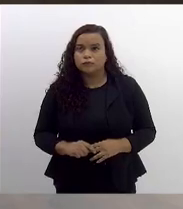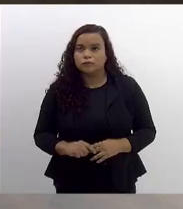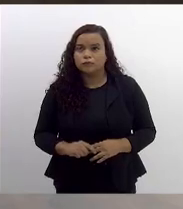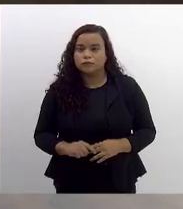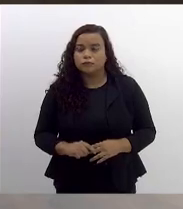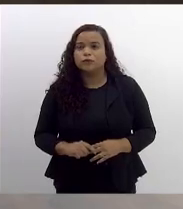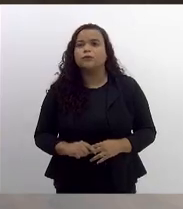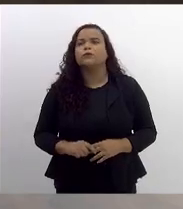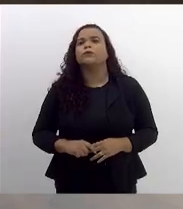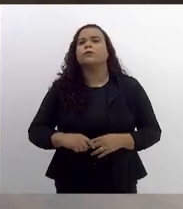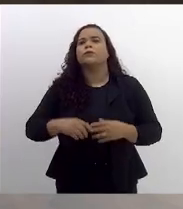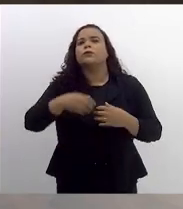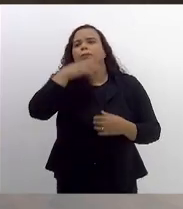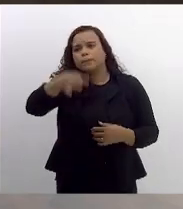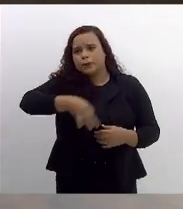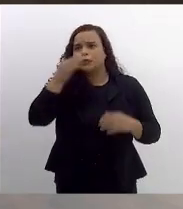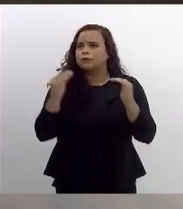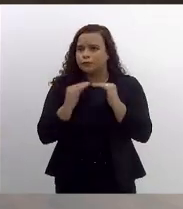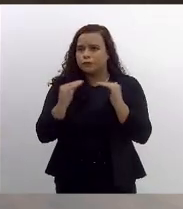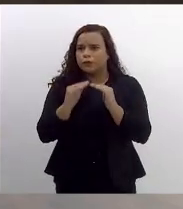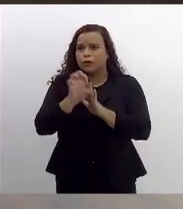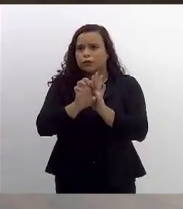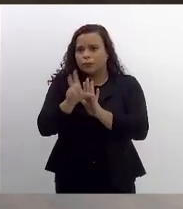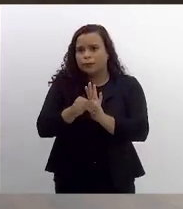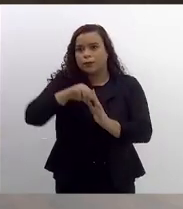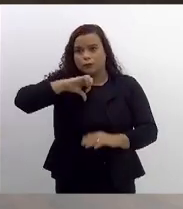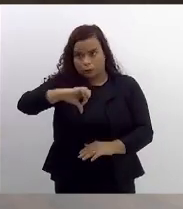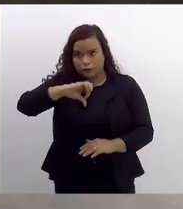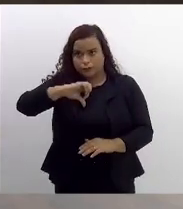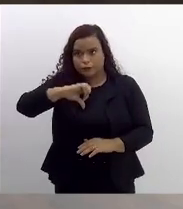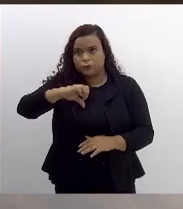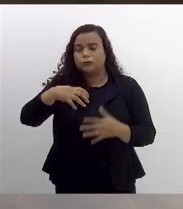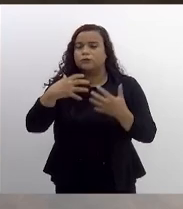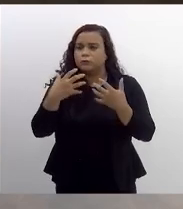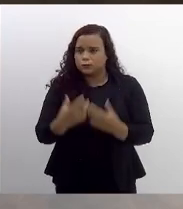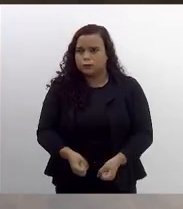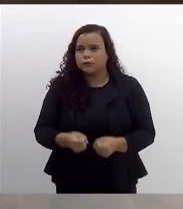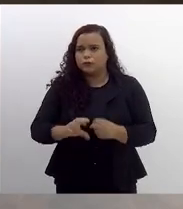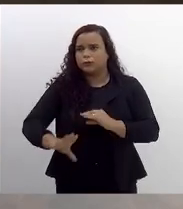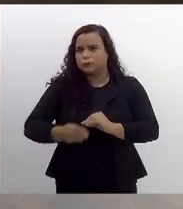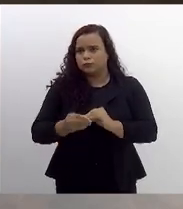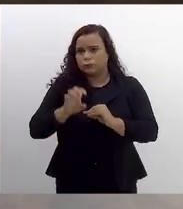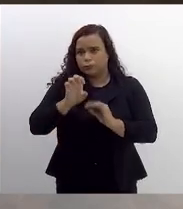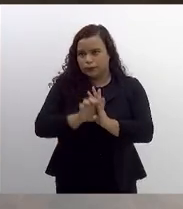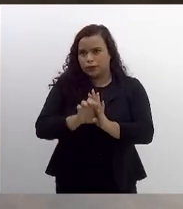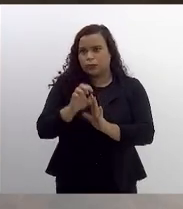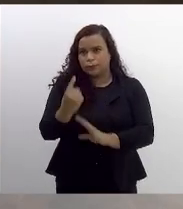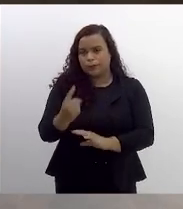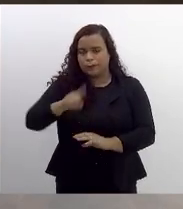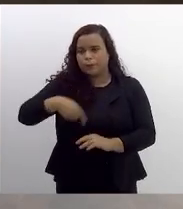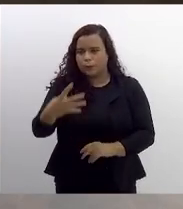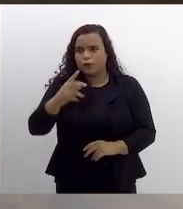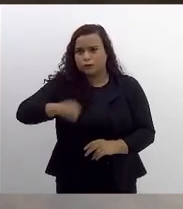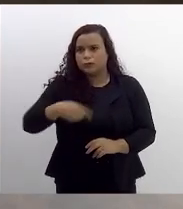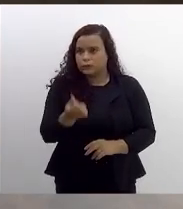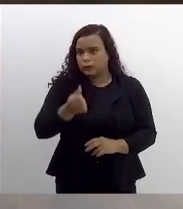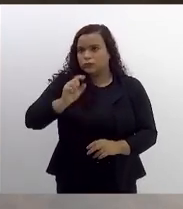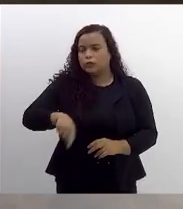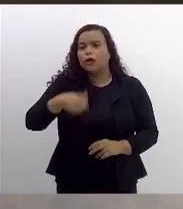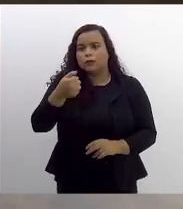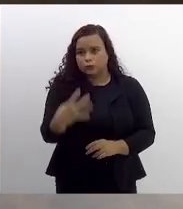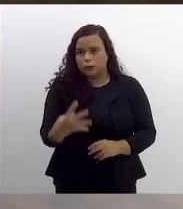o parecer favorável à emenda 9 favorável com subemenda à emenda 14 6:14